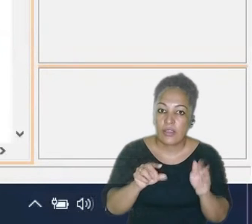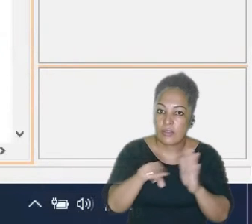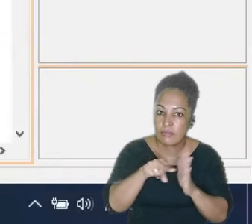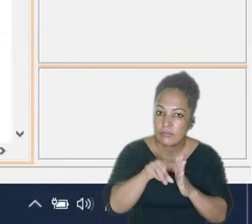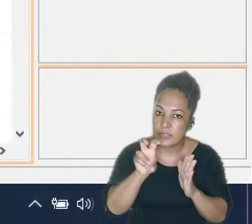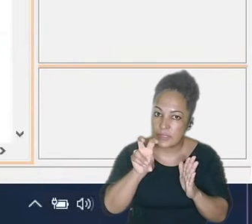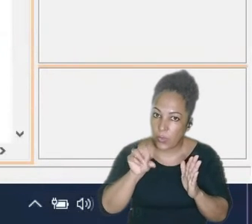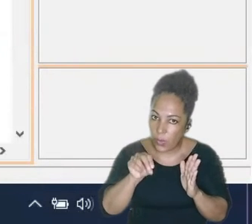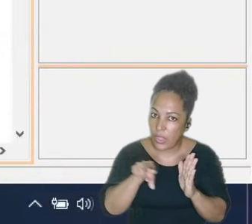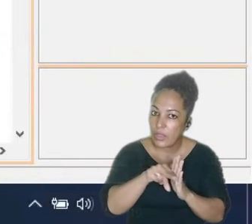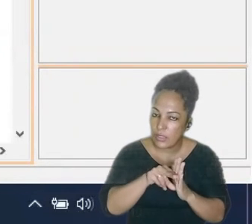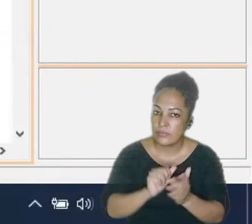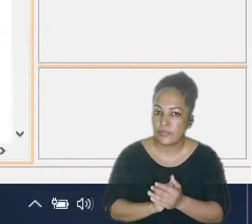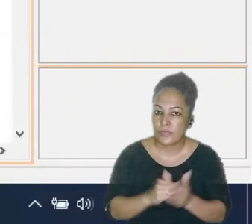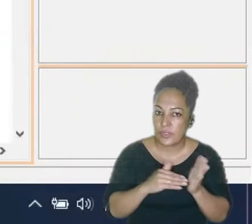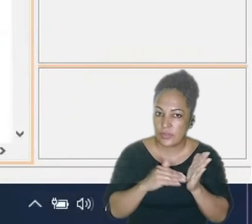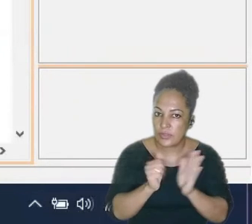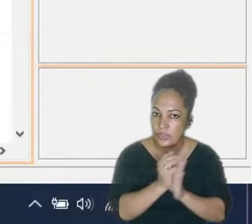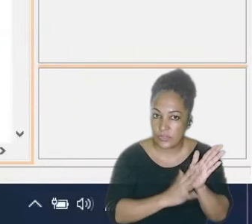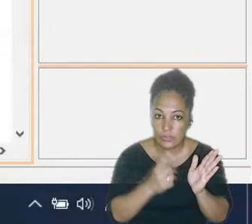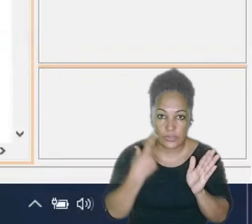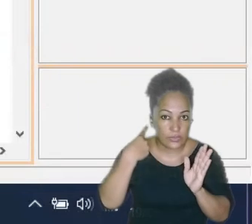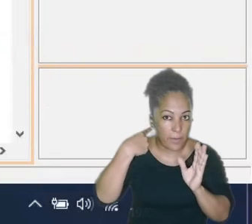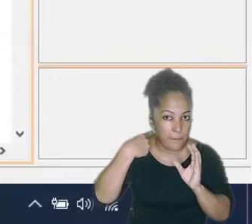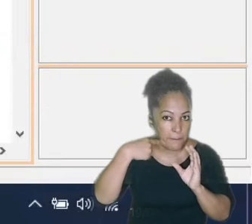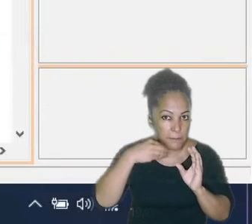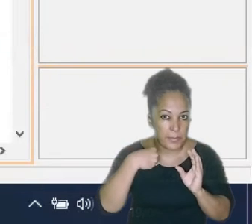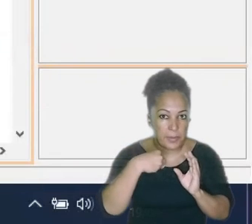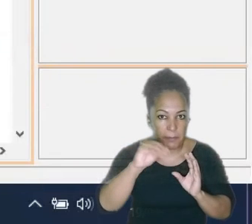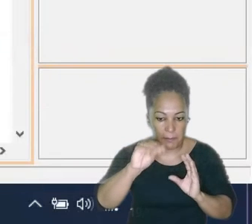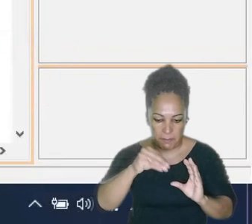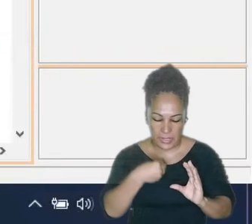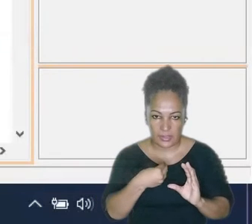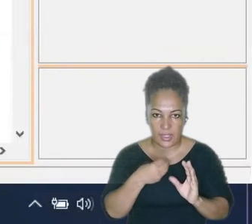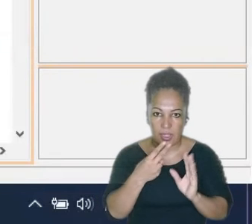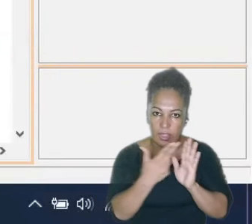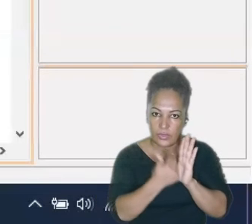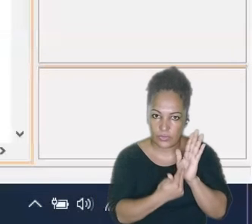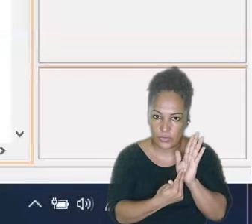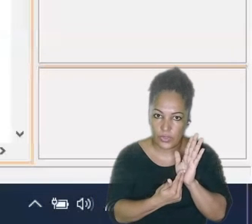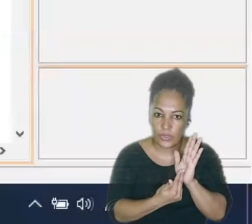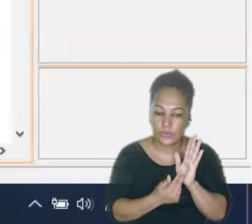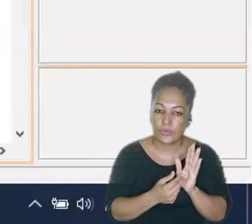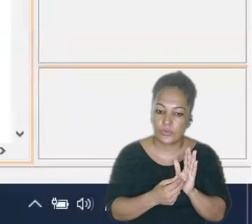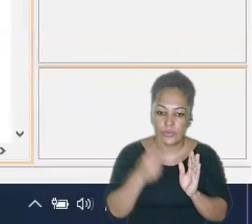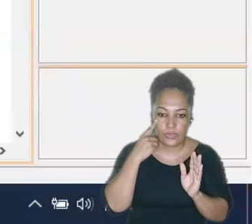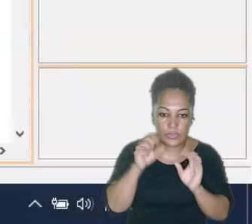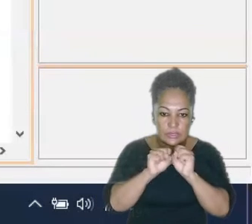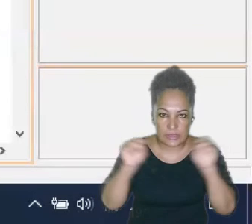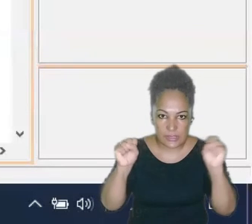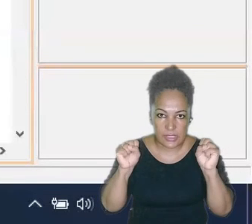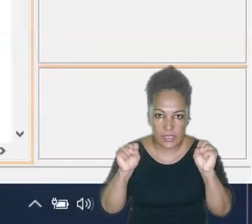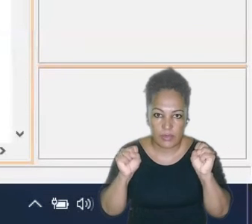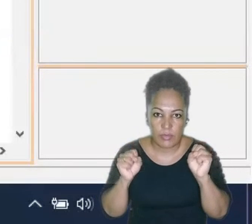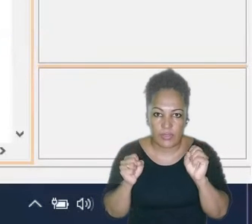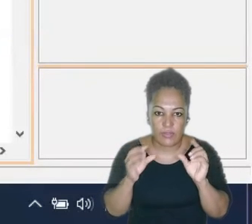da disciplina, que vale 50 pontos, o diagrama lá final da atividade final, vocês vão me mandar a imagem, para gerar a imagem, sistema,